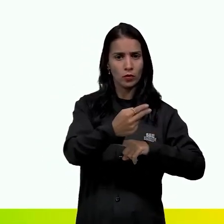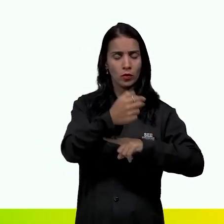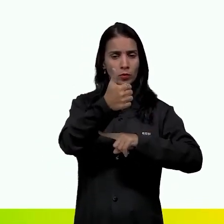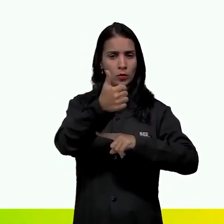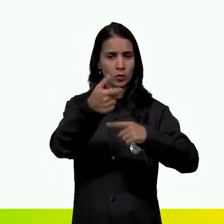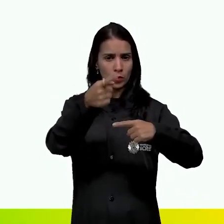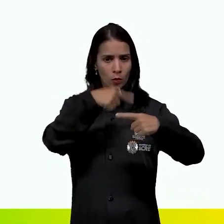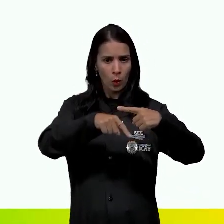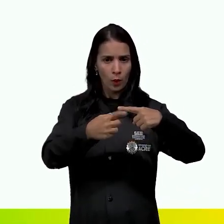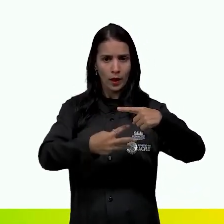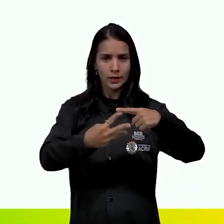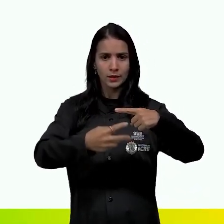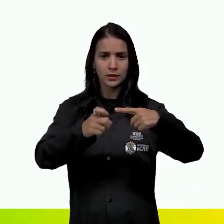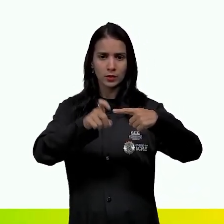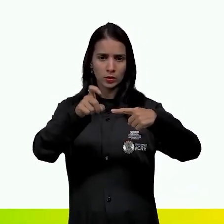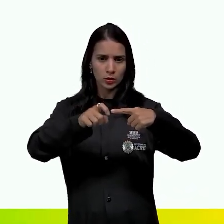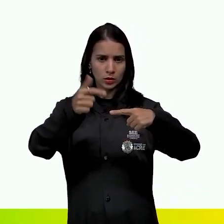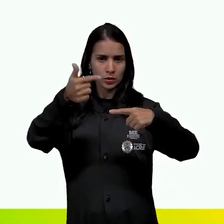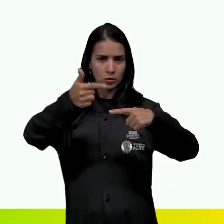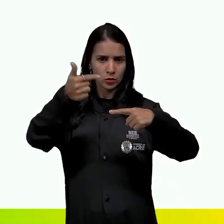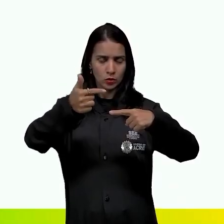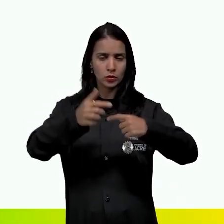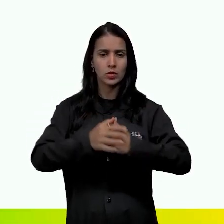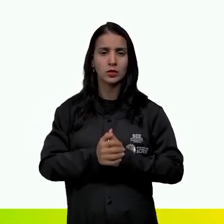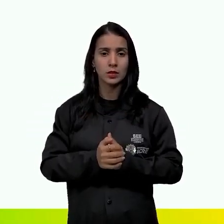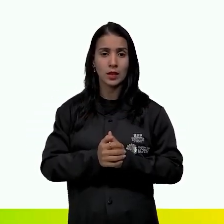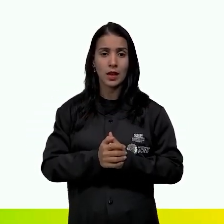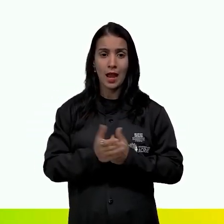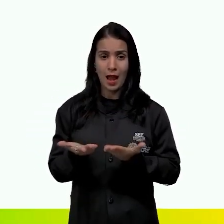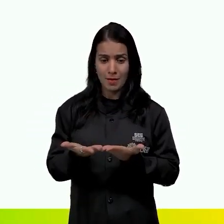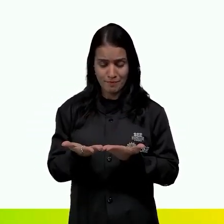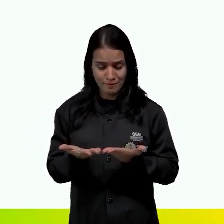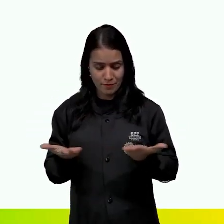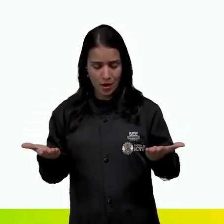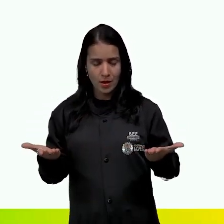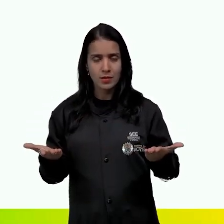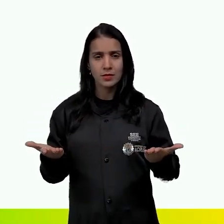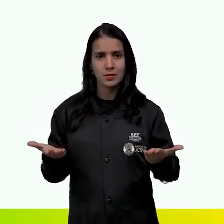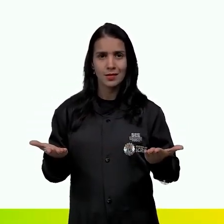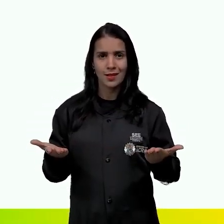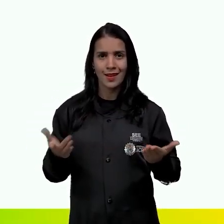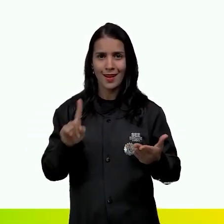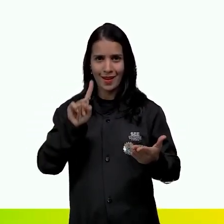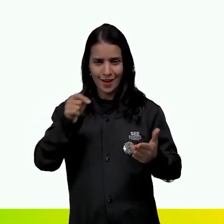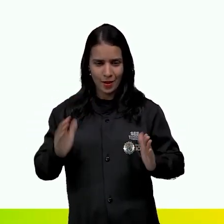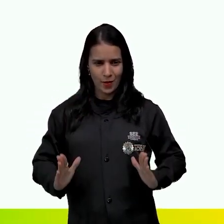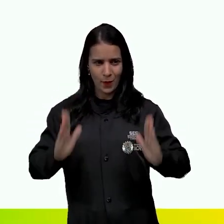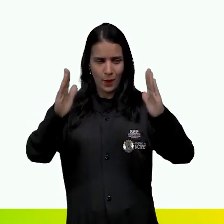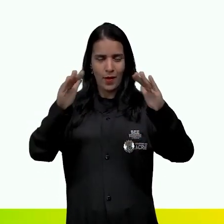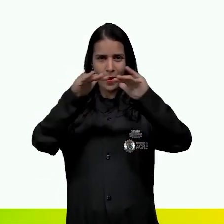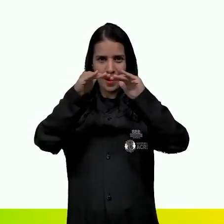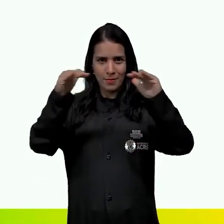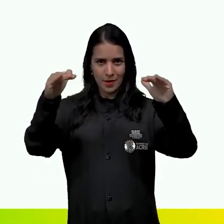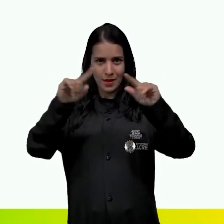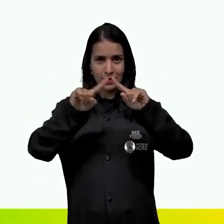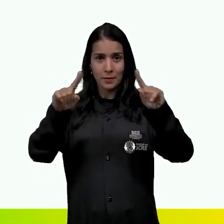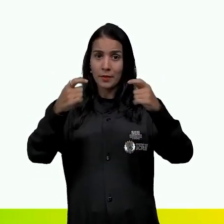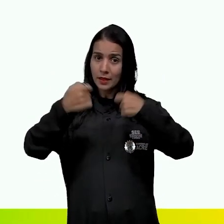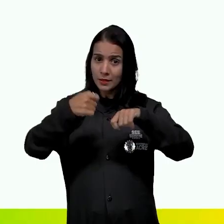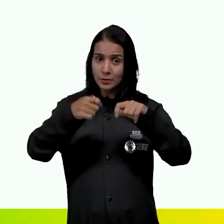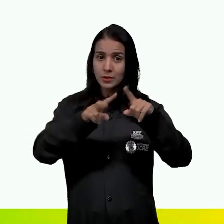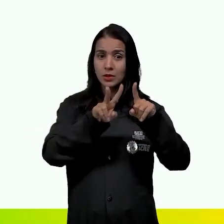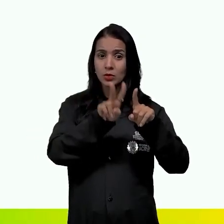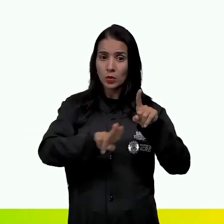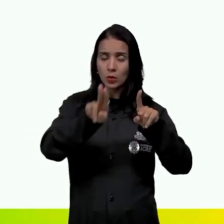base dessa pirâmide maior. É um quadrado de lado x, então x ao quadrado vezes a altura, que é